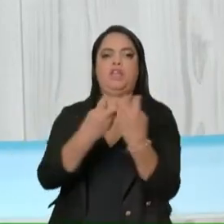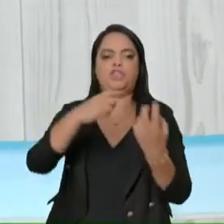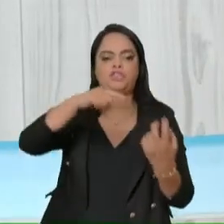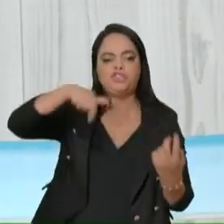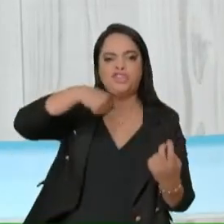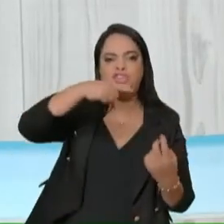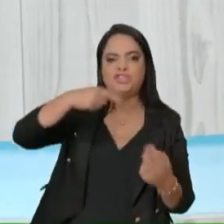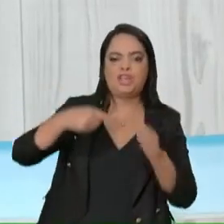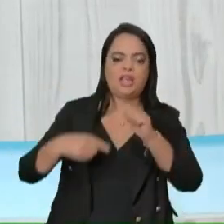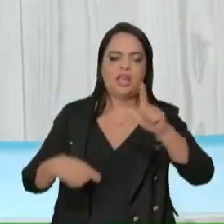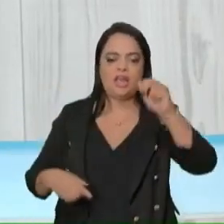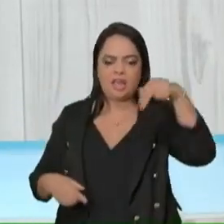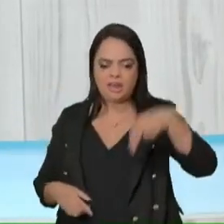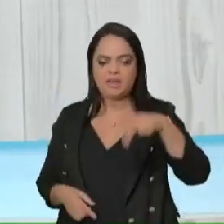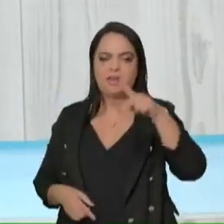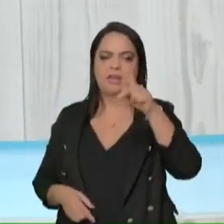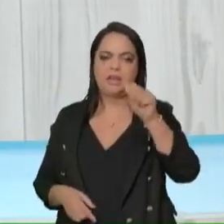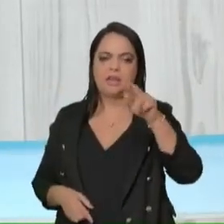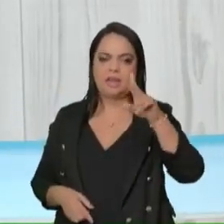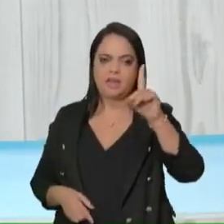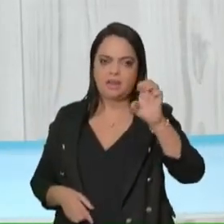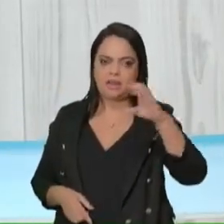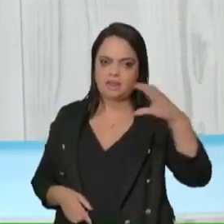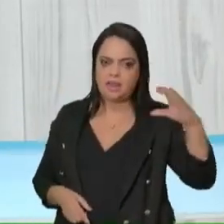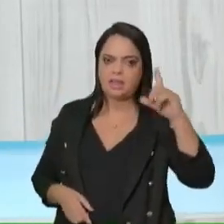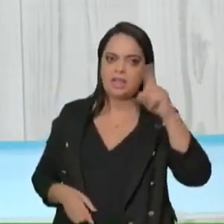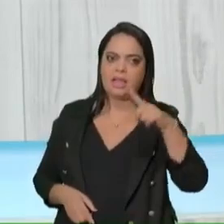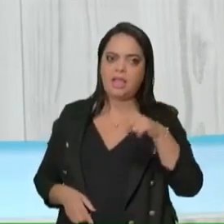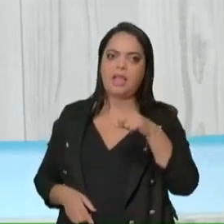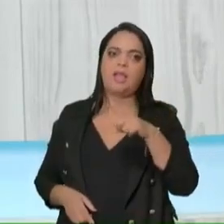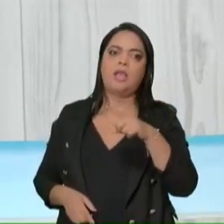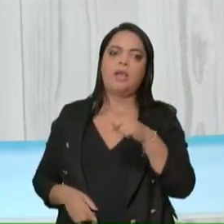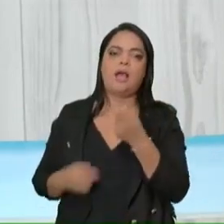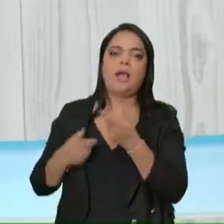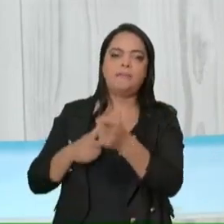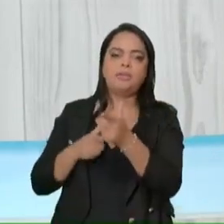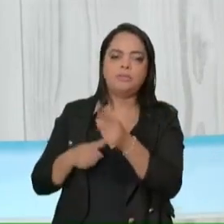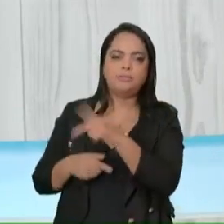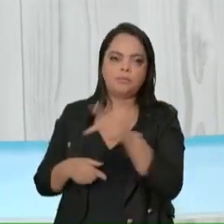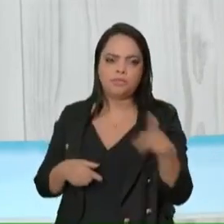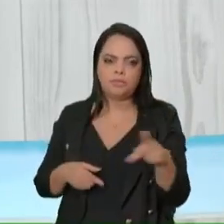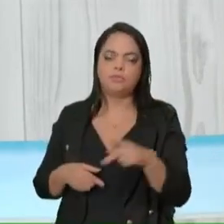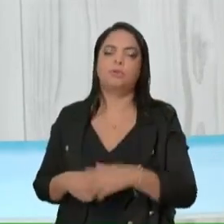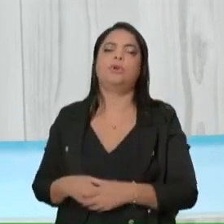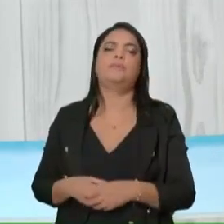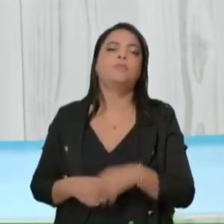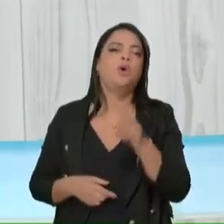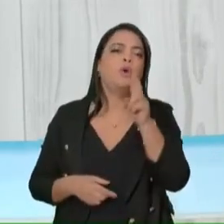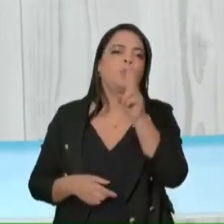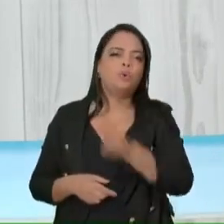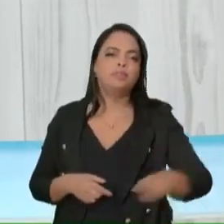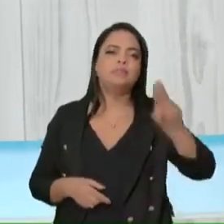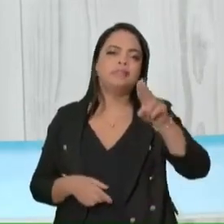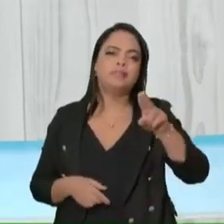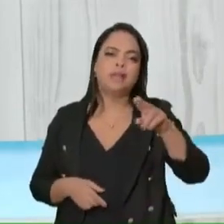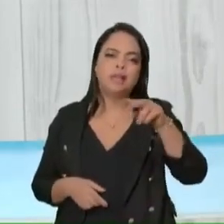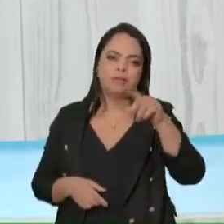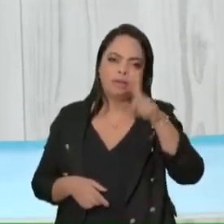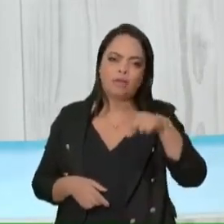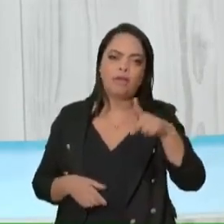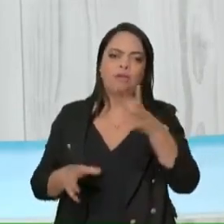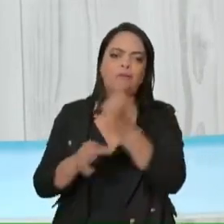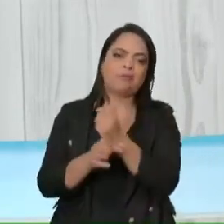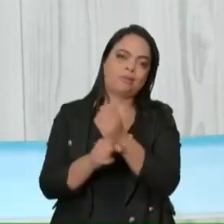Allan Kardec, que era o pseudônimo do professor Hippolyte Léon Denizard Rivail, ele era um professor universitário, era